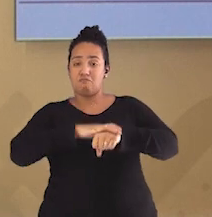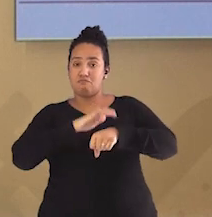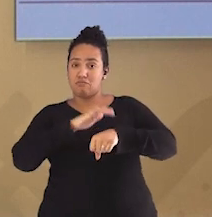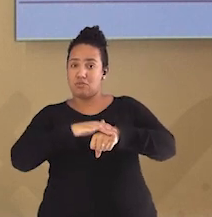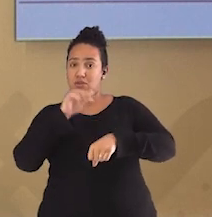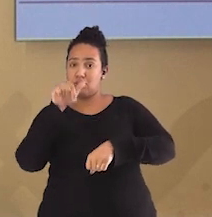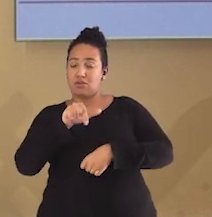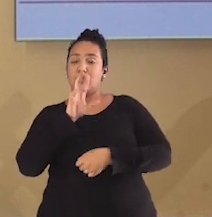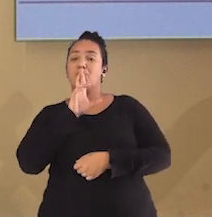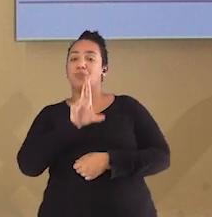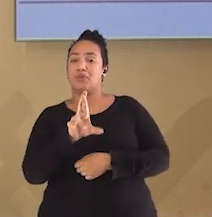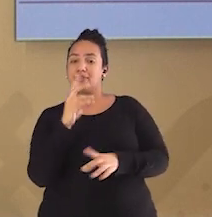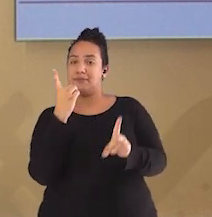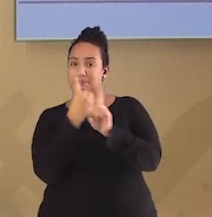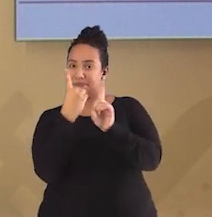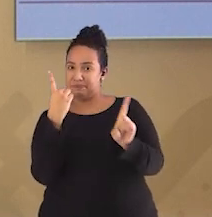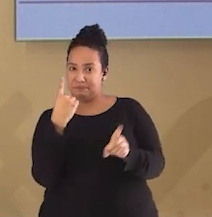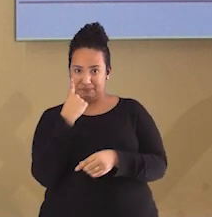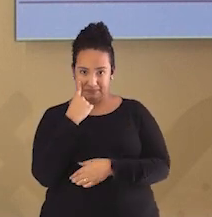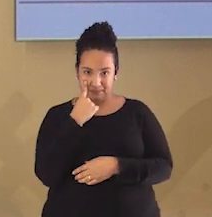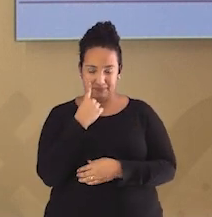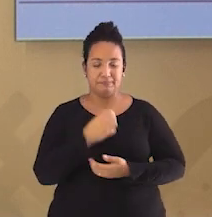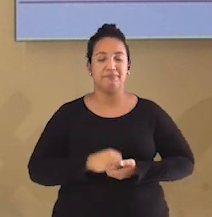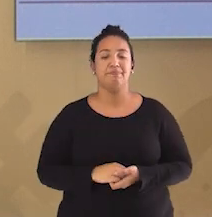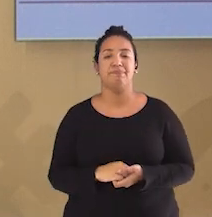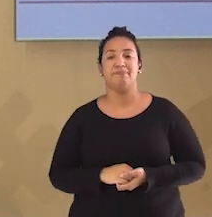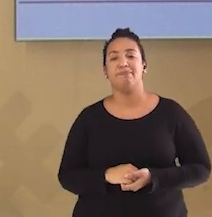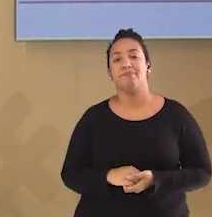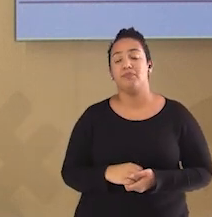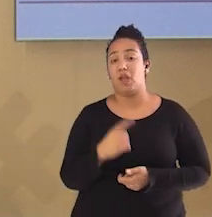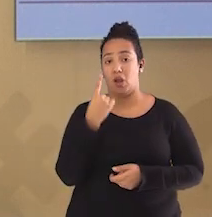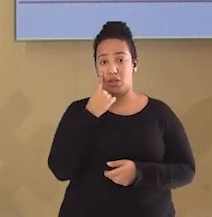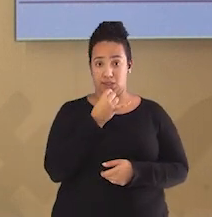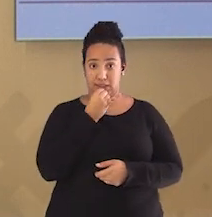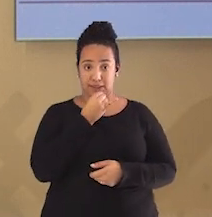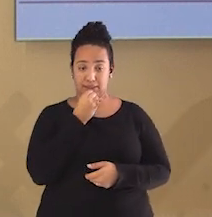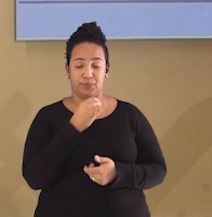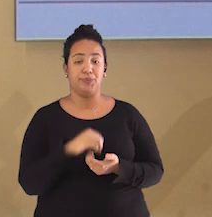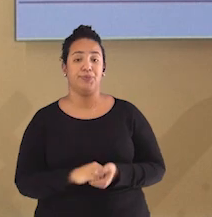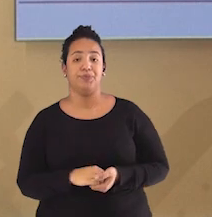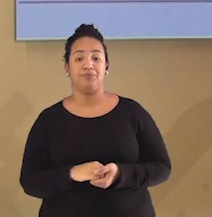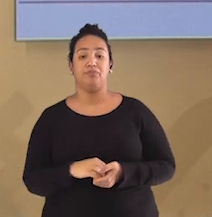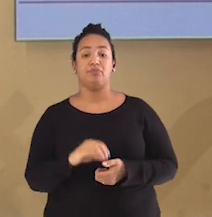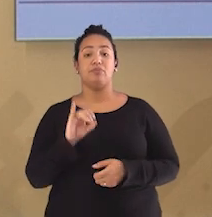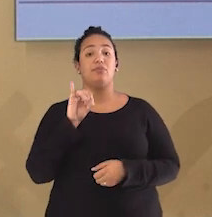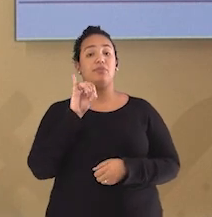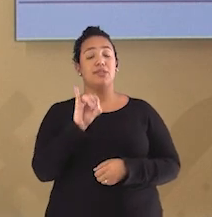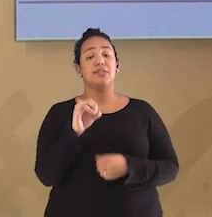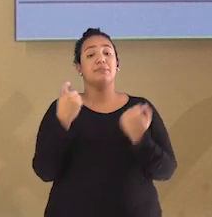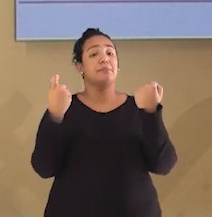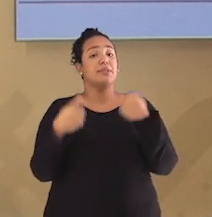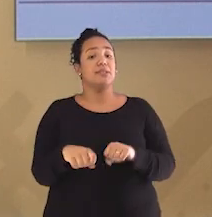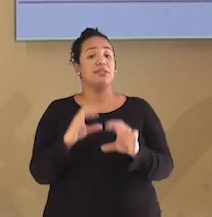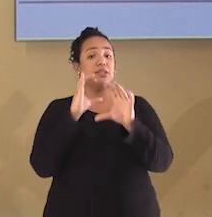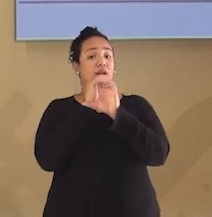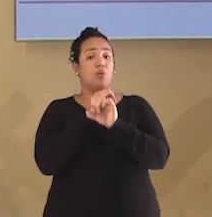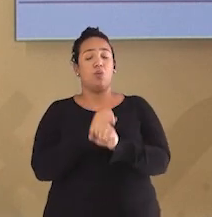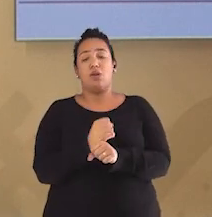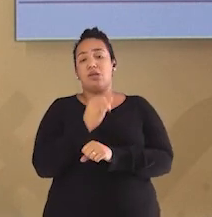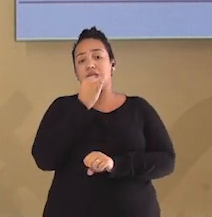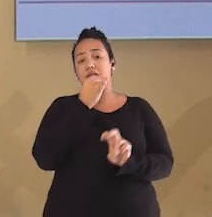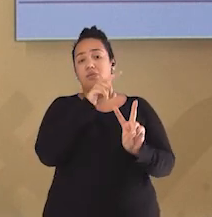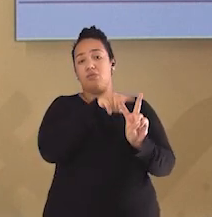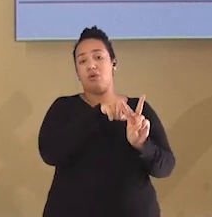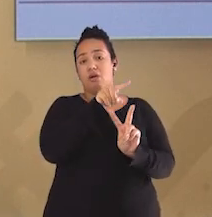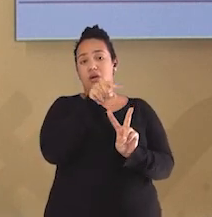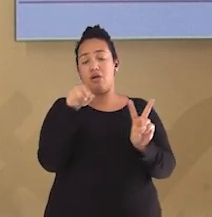mesmo e resultar no radicando. Vamos ver? Por exemplo, se tivéssemos que calcular a